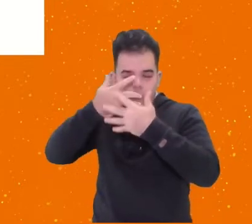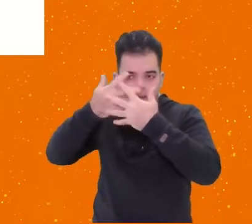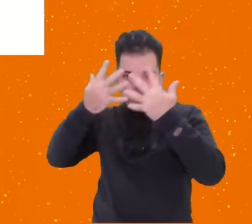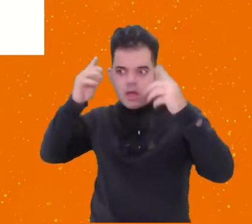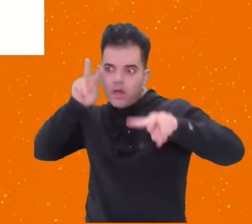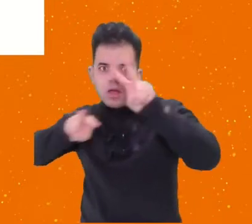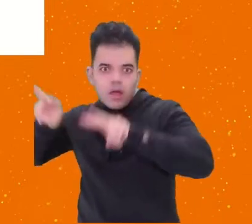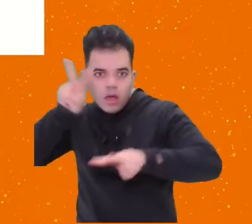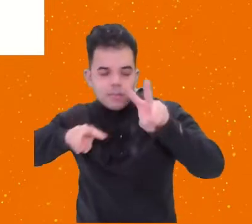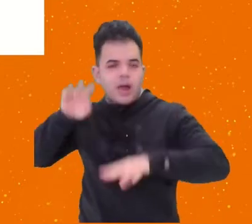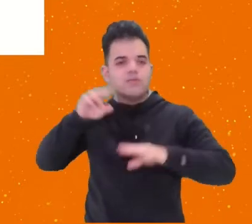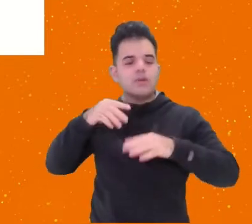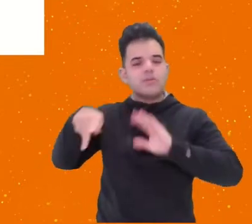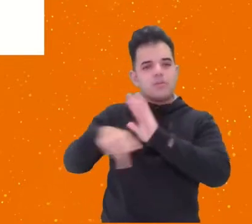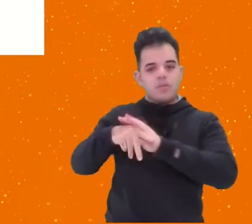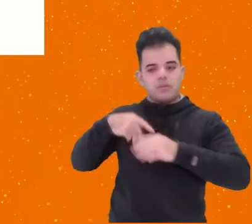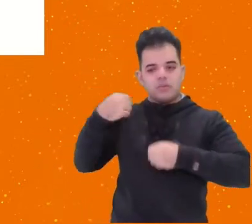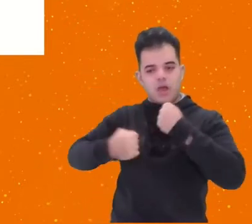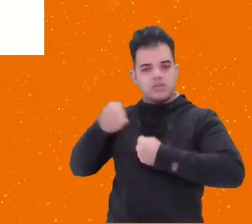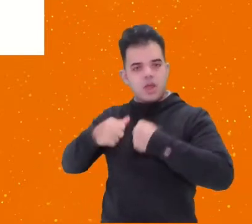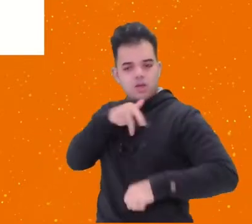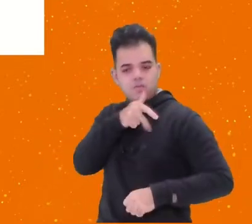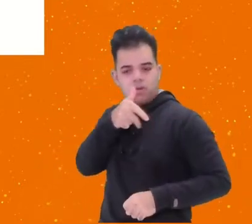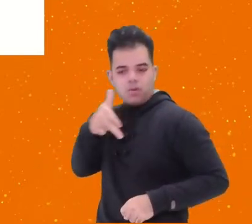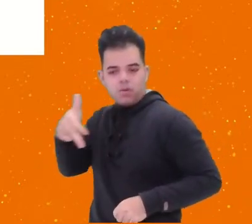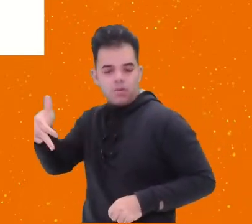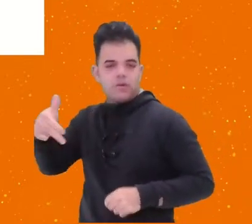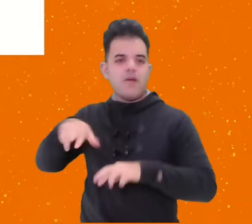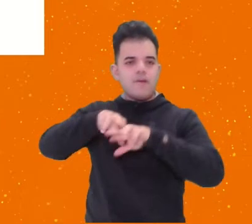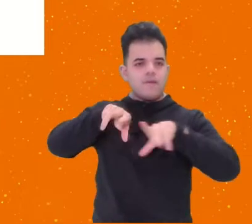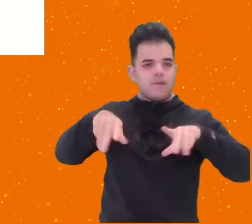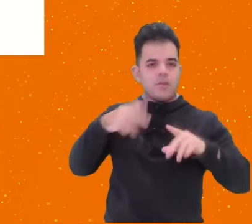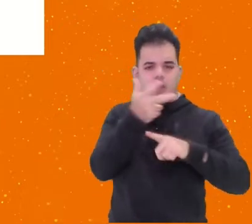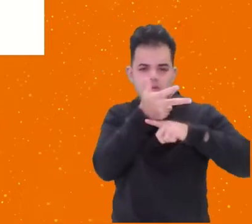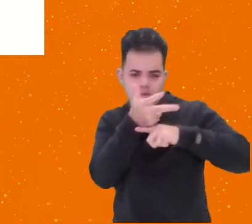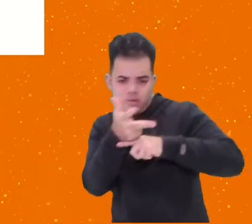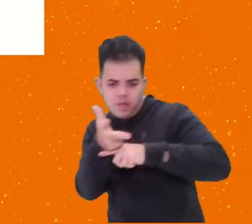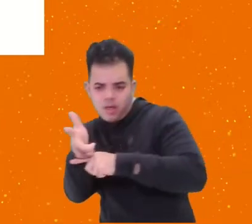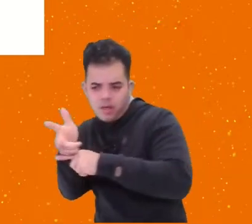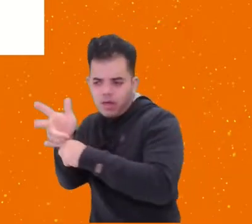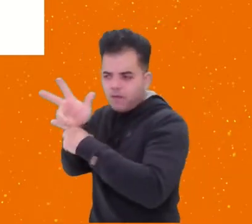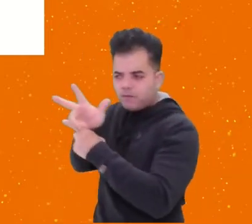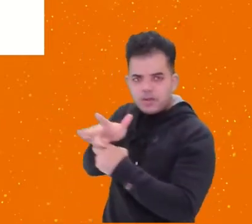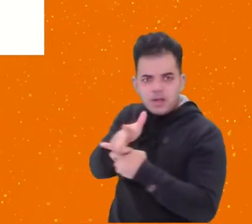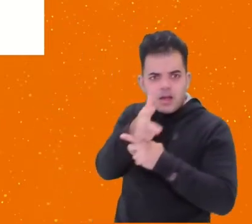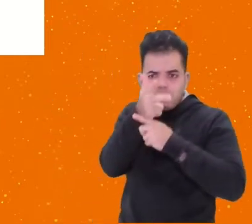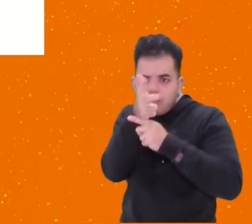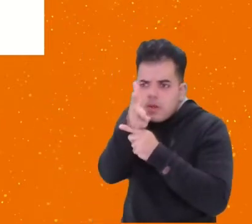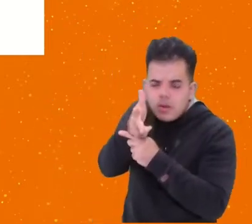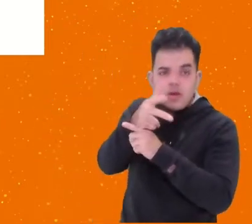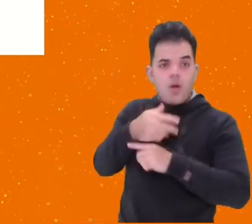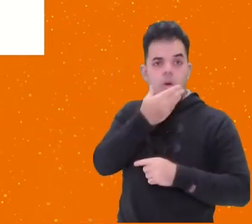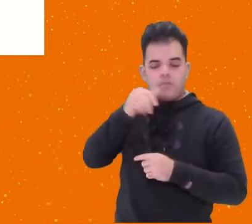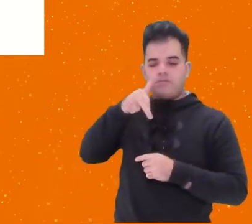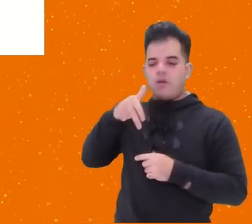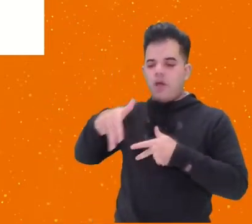situação de movimento, de um dolly, de um traveling ali, né? No meio de uma cena, um ator falando e se movimentando, indo para